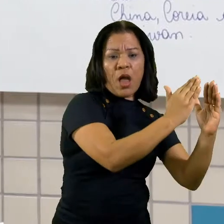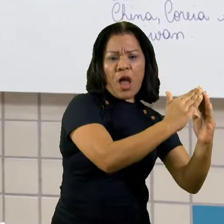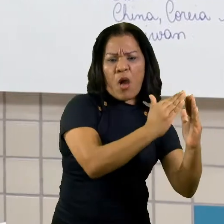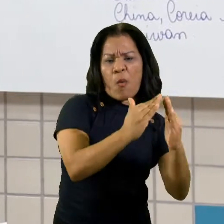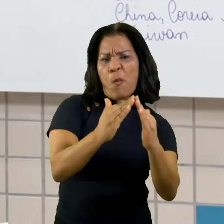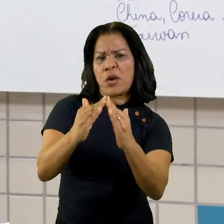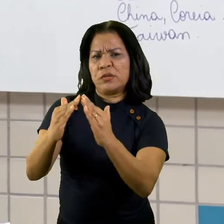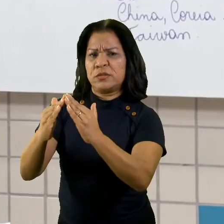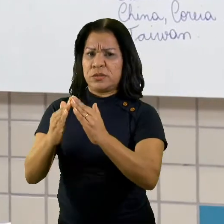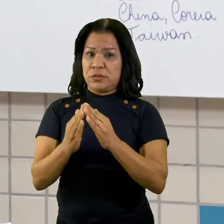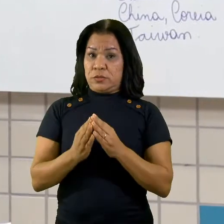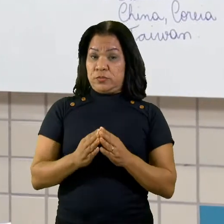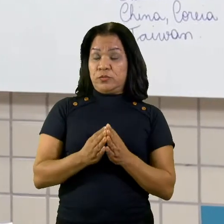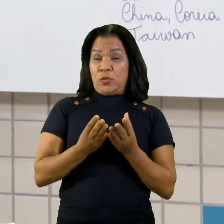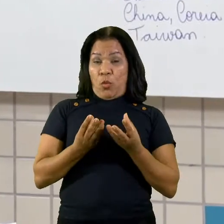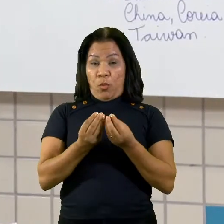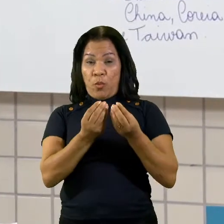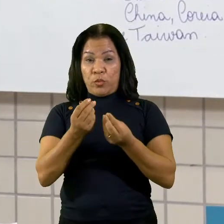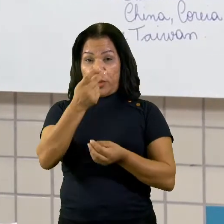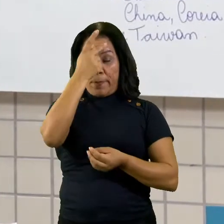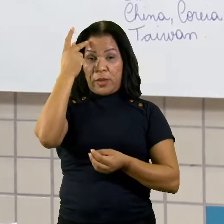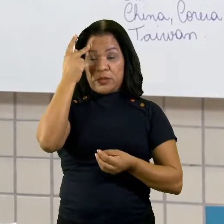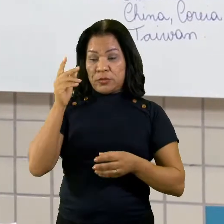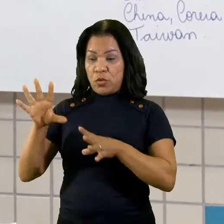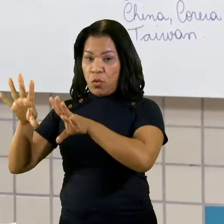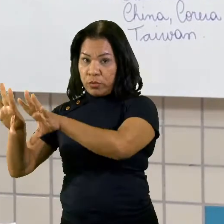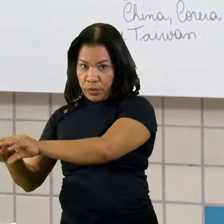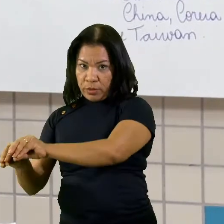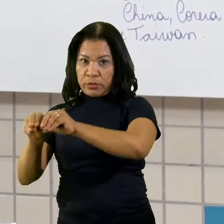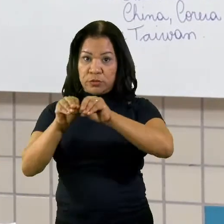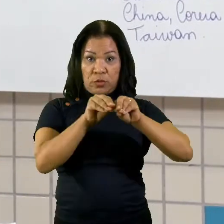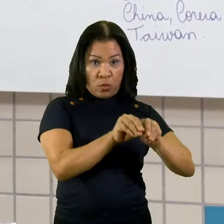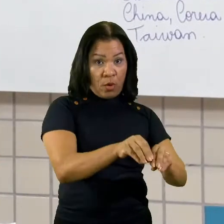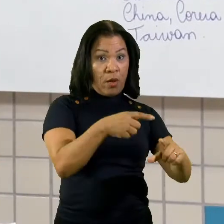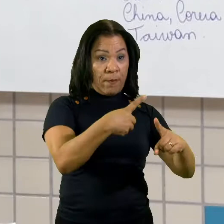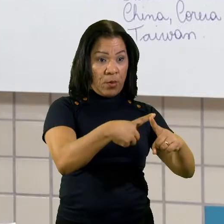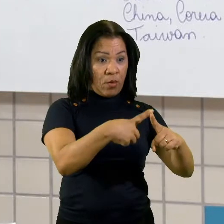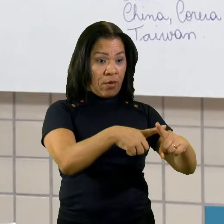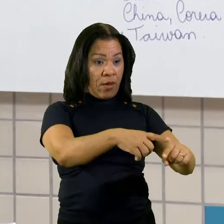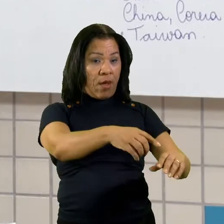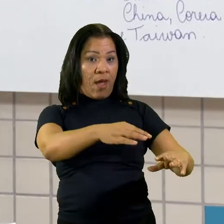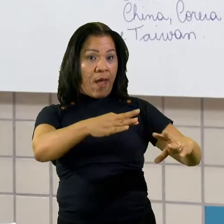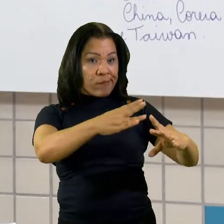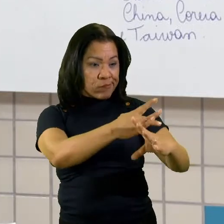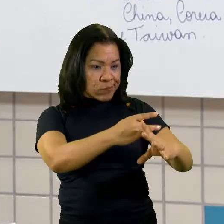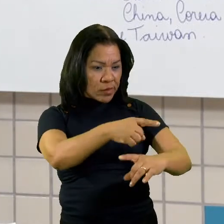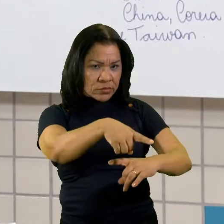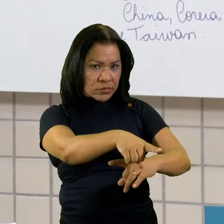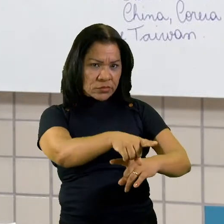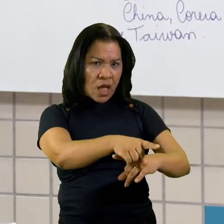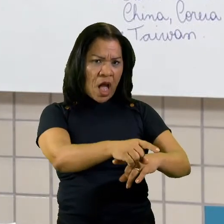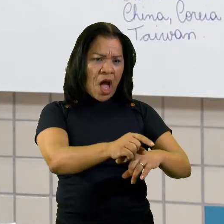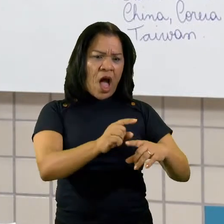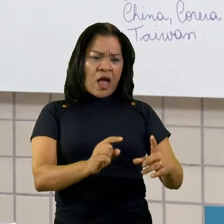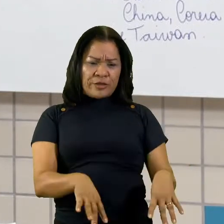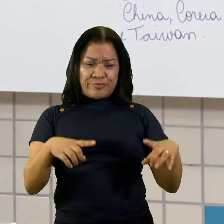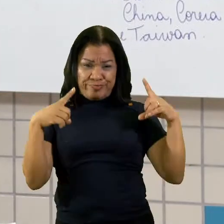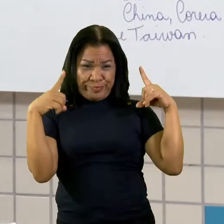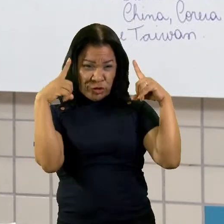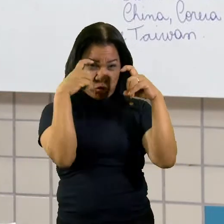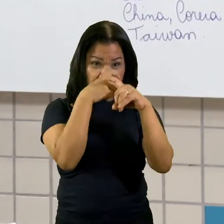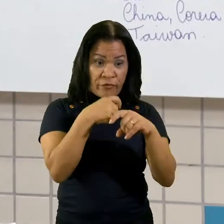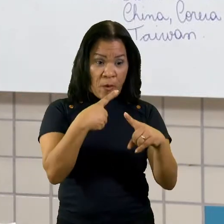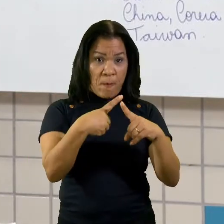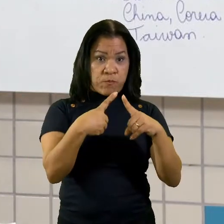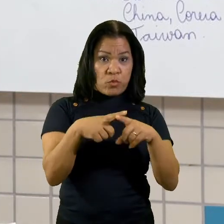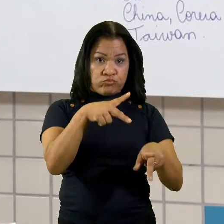coisas, alguns transtornos. São cidades que não estavam preparadas, não estavam equipadas para receber tanta gente e está